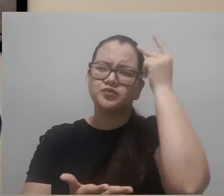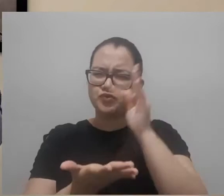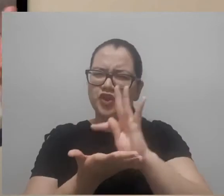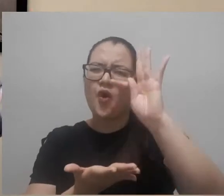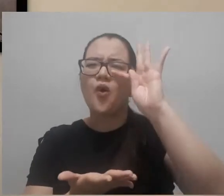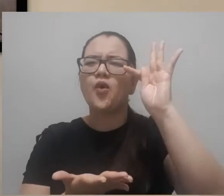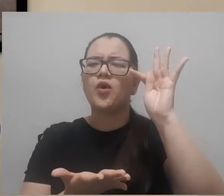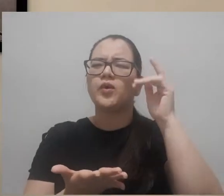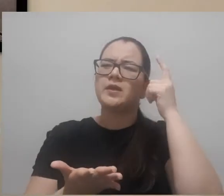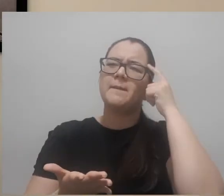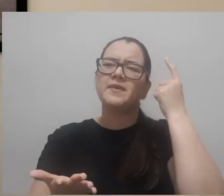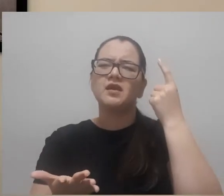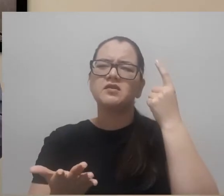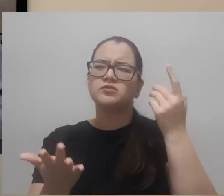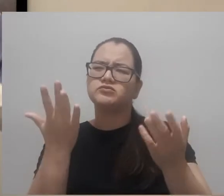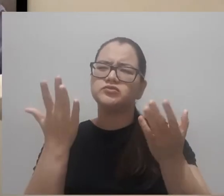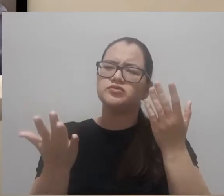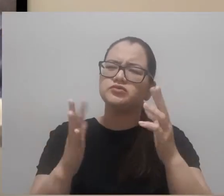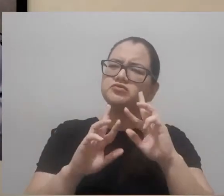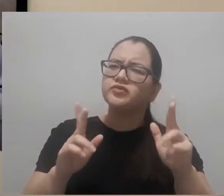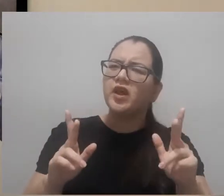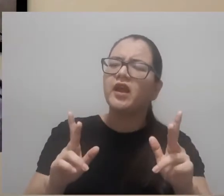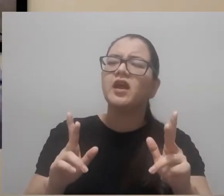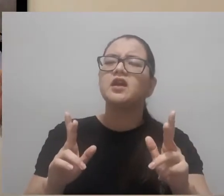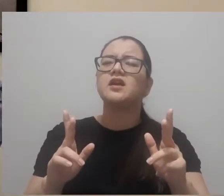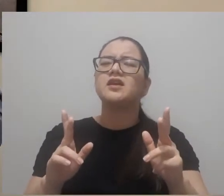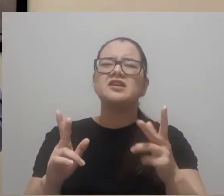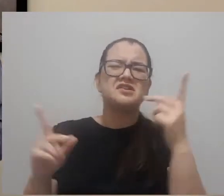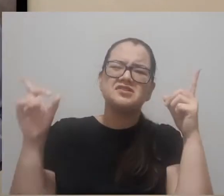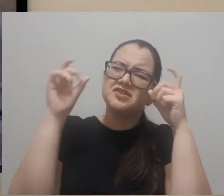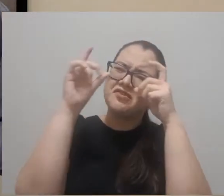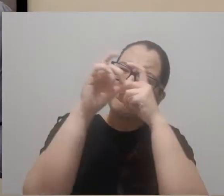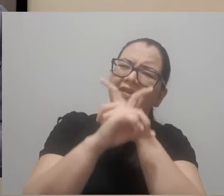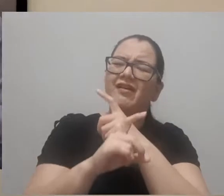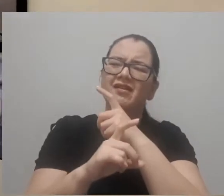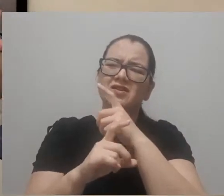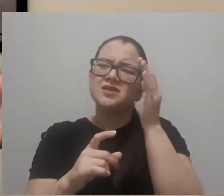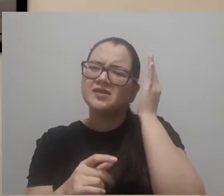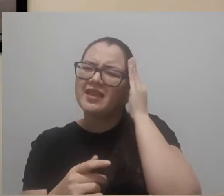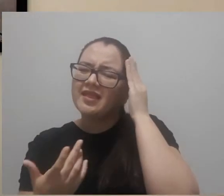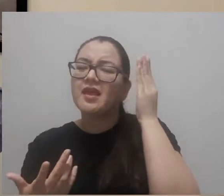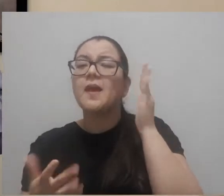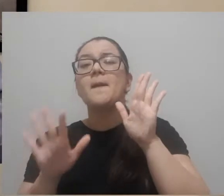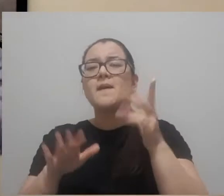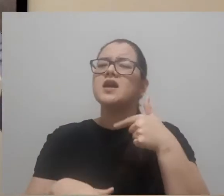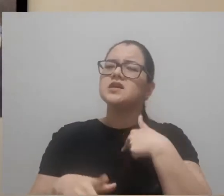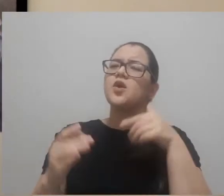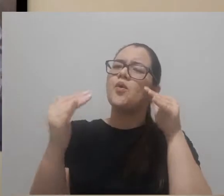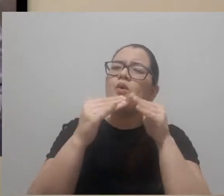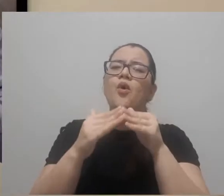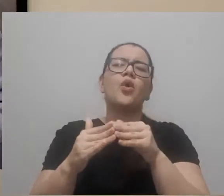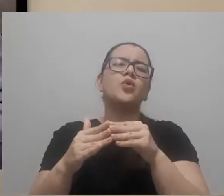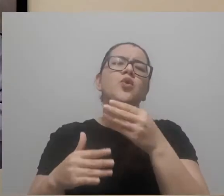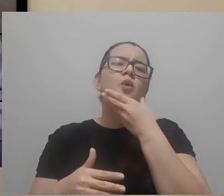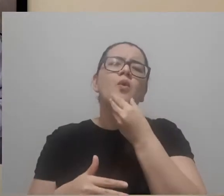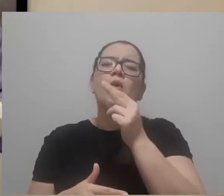certa dificuldade de interpretação, mas eu concordo com Carson, com John Stott, que vão